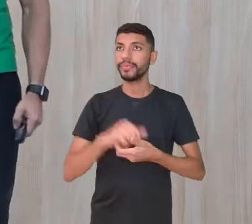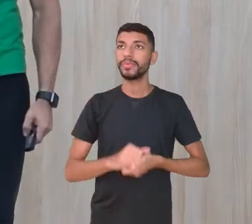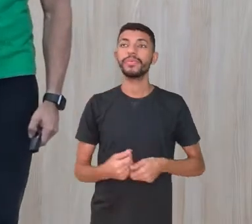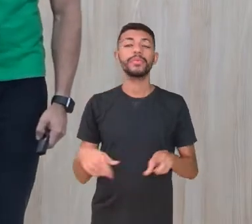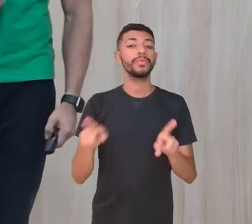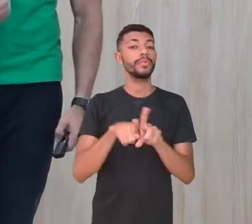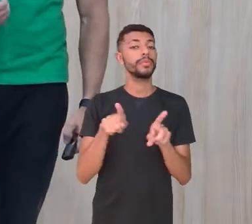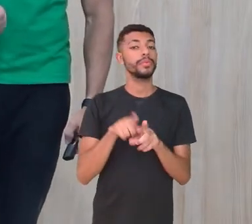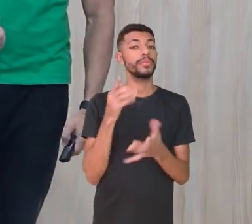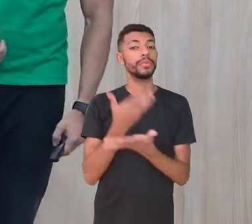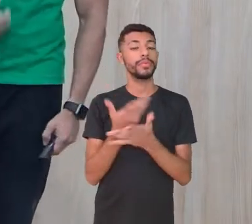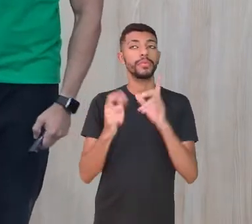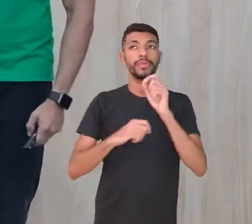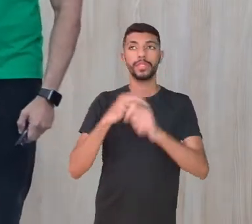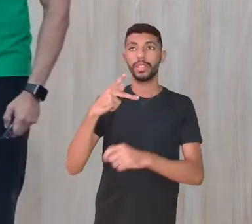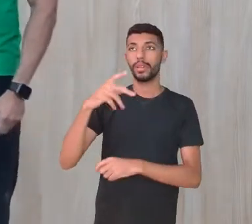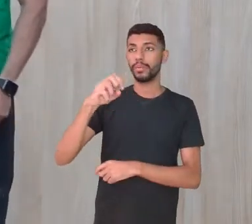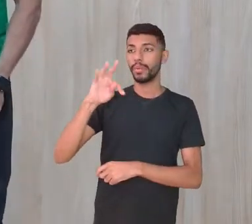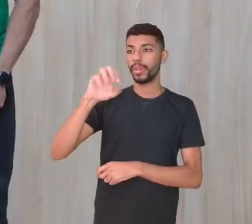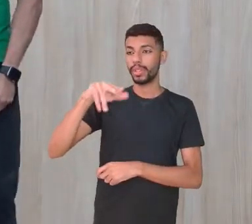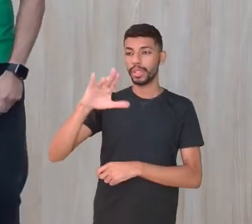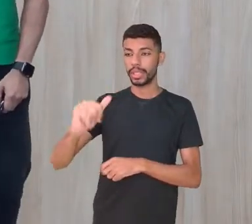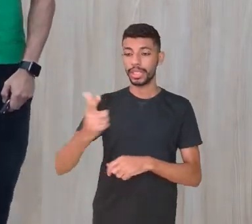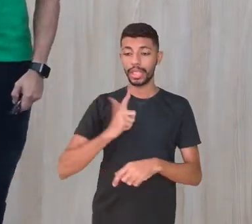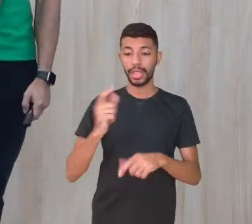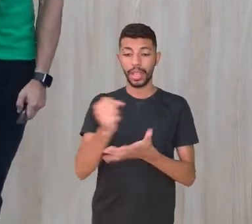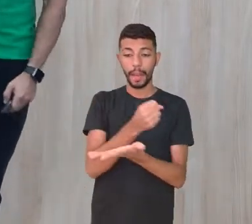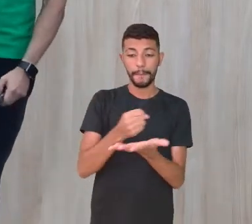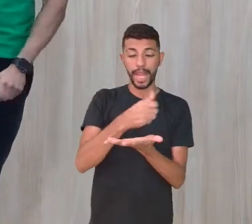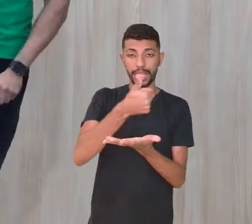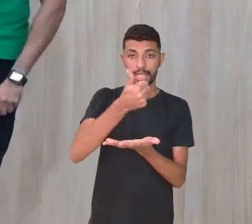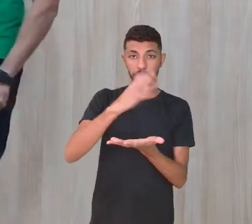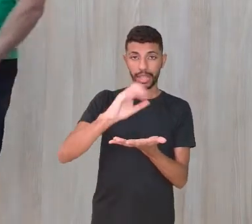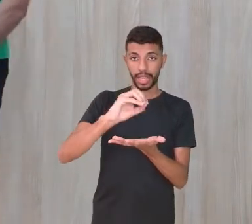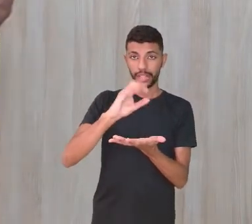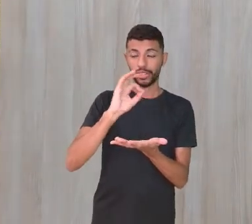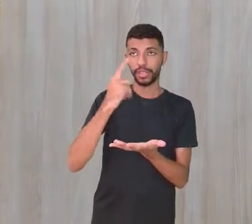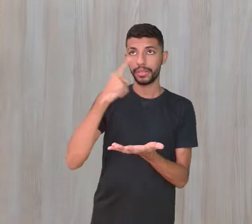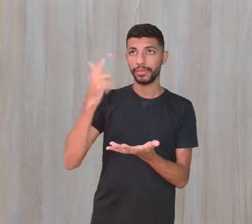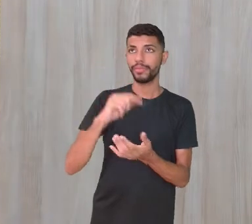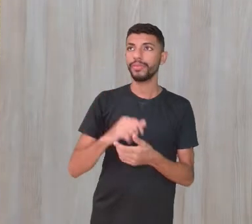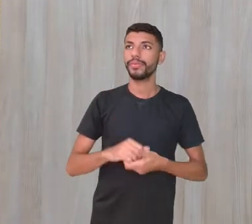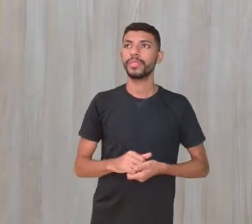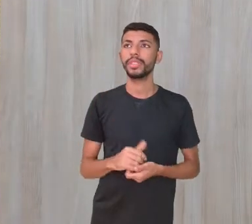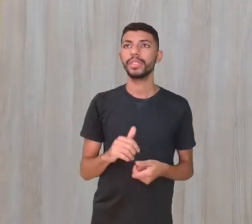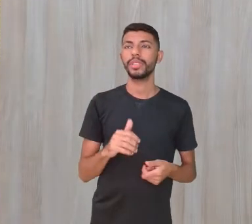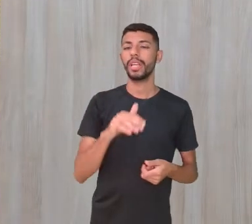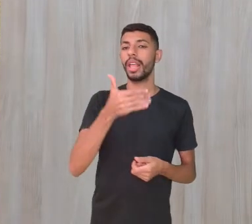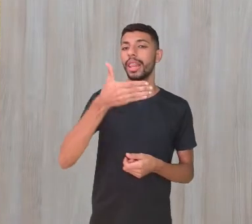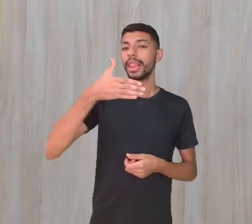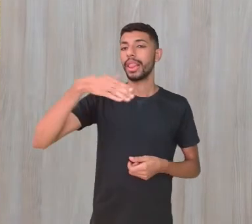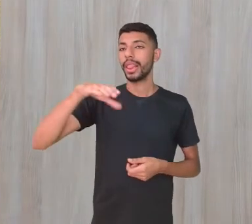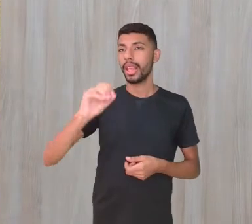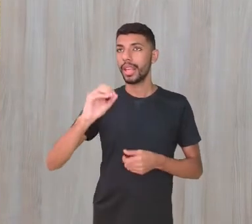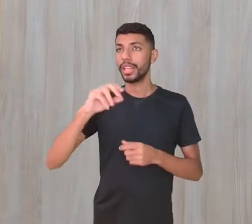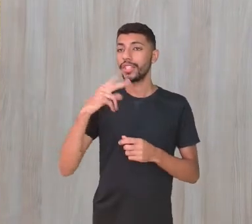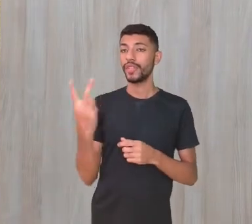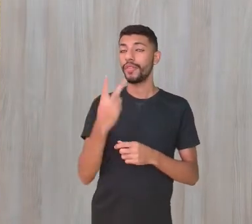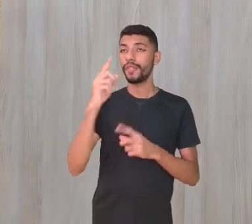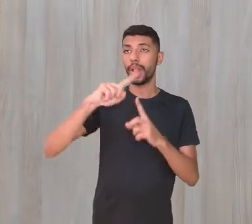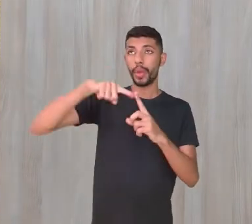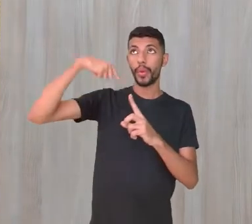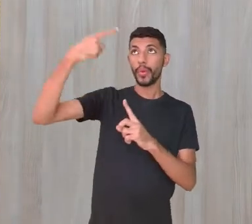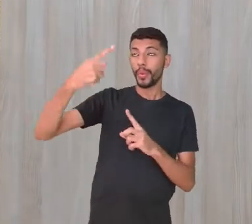a questão da parte aí das potências de base 10. E aí a gente viu que quando a base for 10, o valor que está